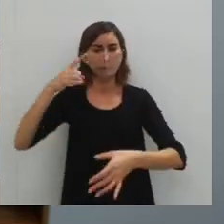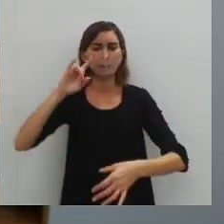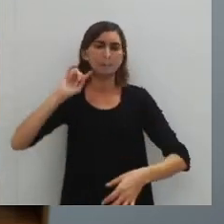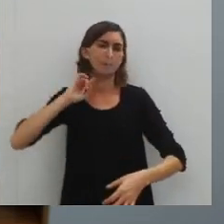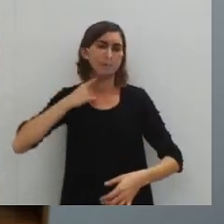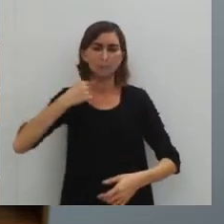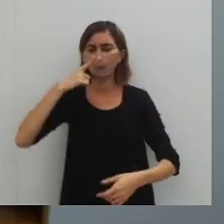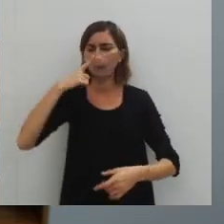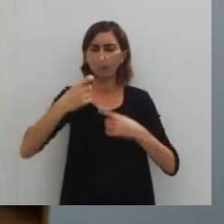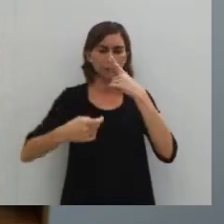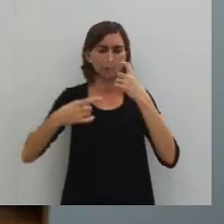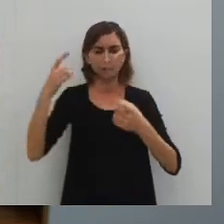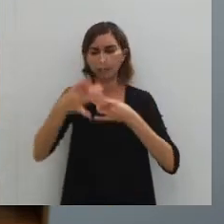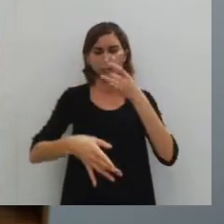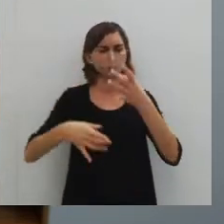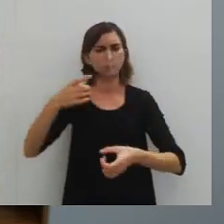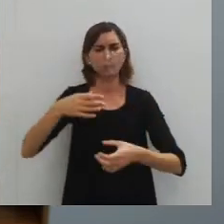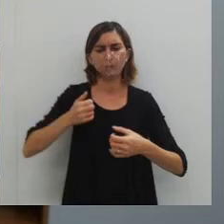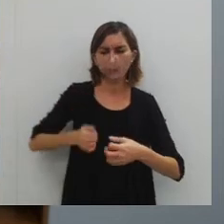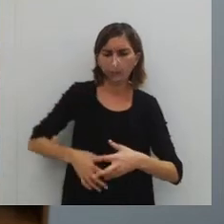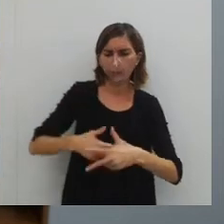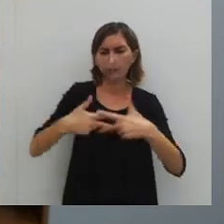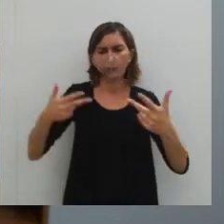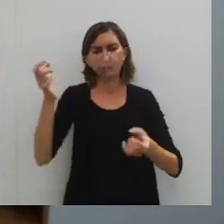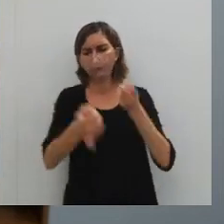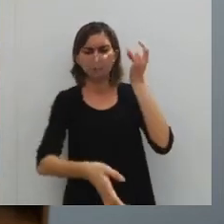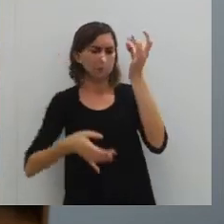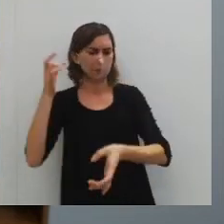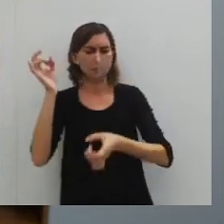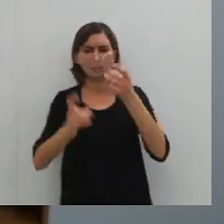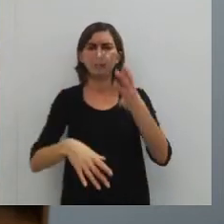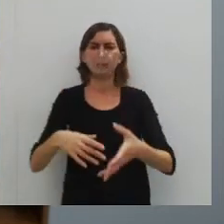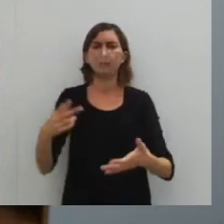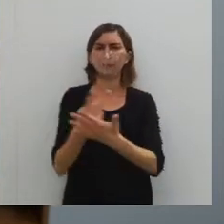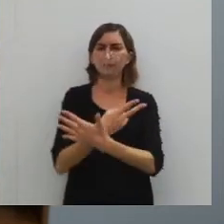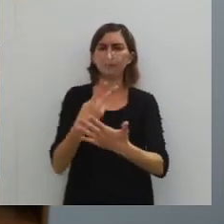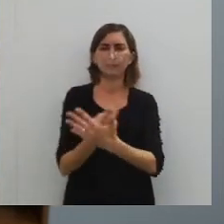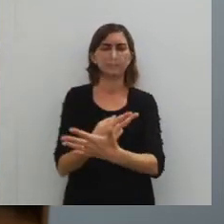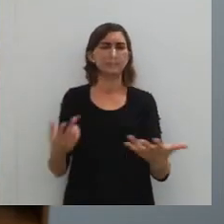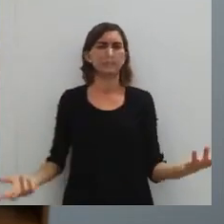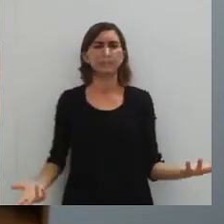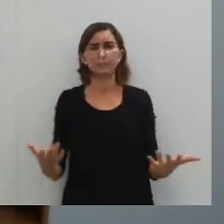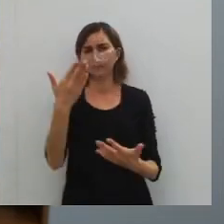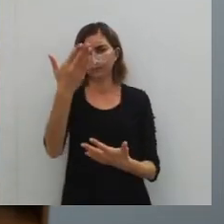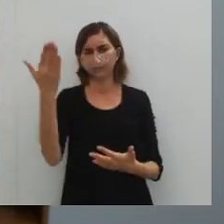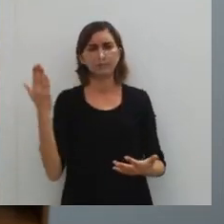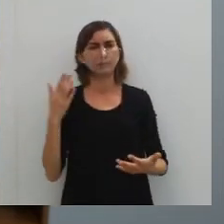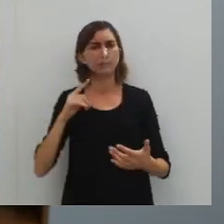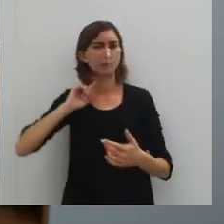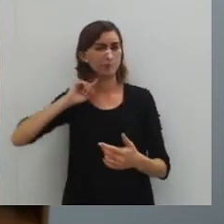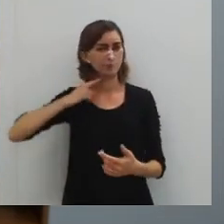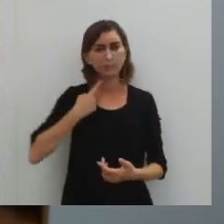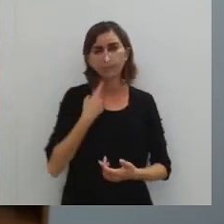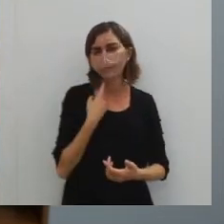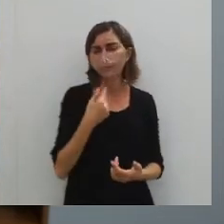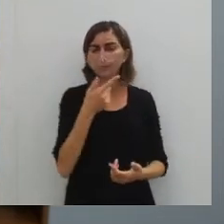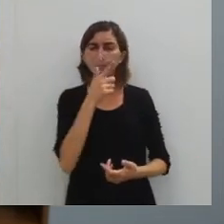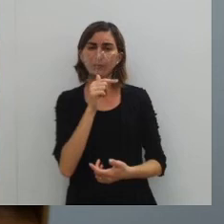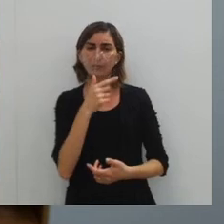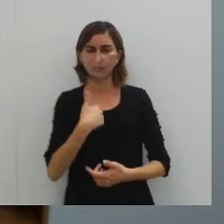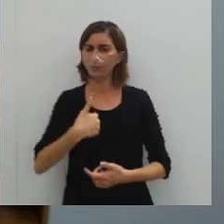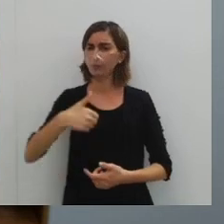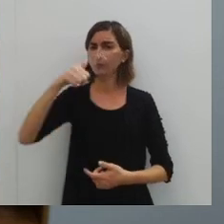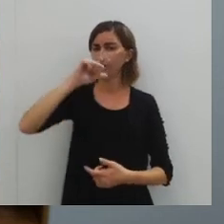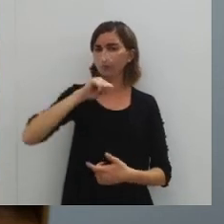mais os nossos rios com esgoto, com descarte irregular de resíduos sólidos. Então, a gente está poluindo a água que a